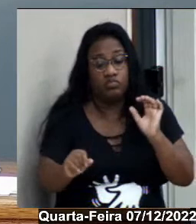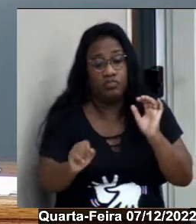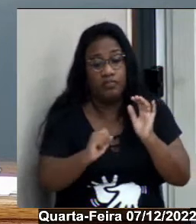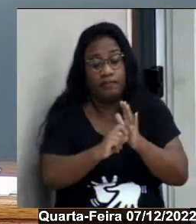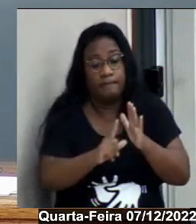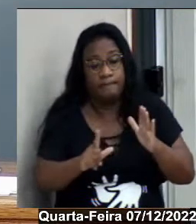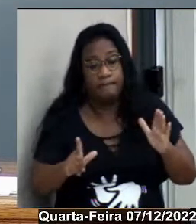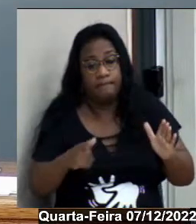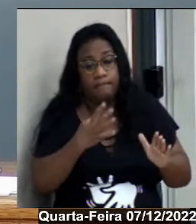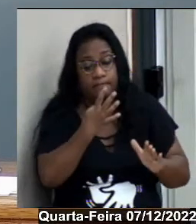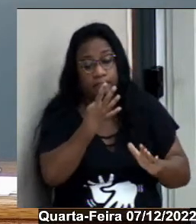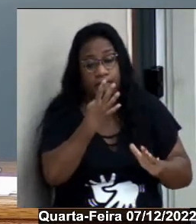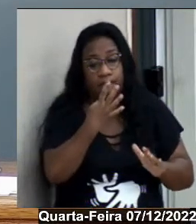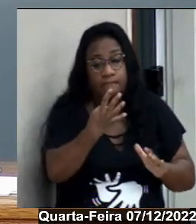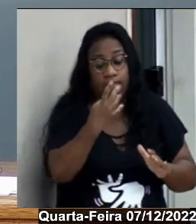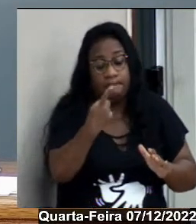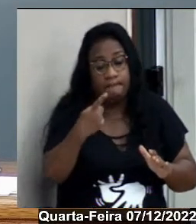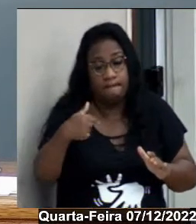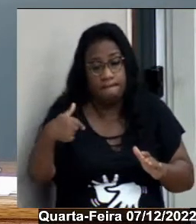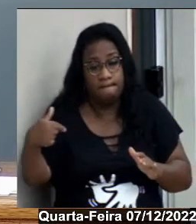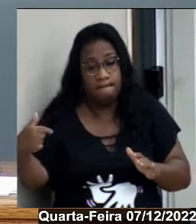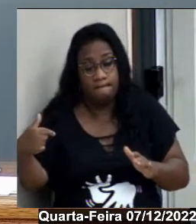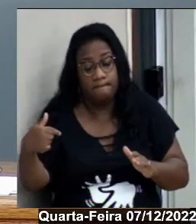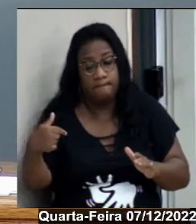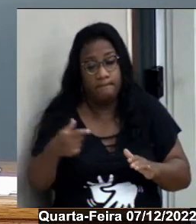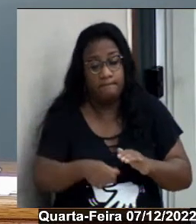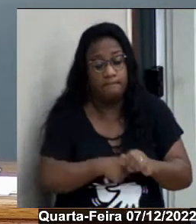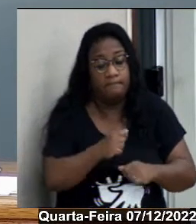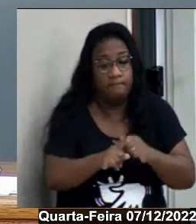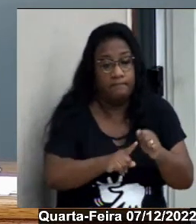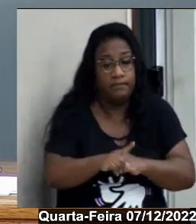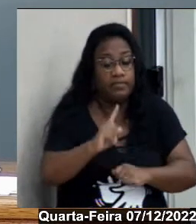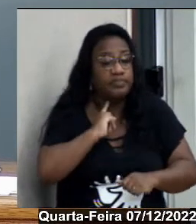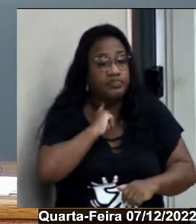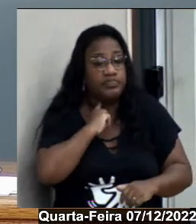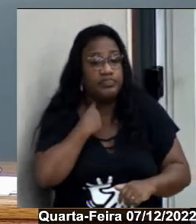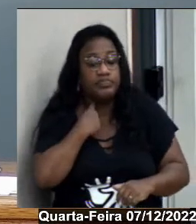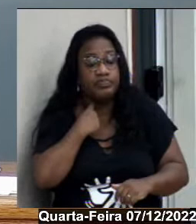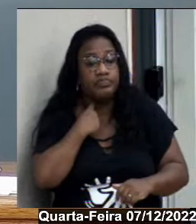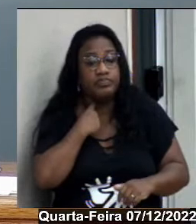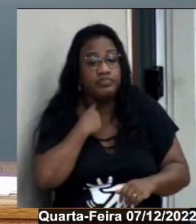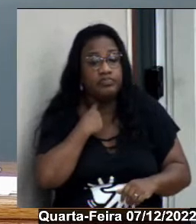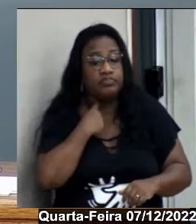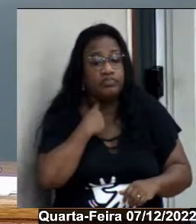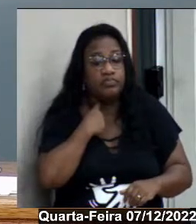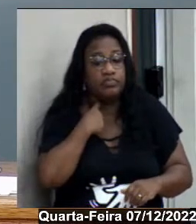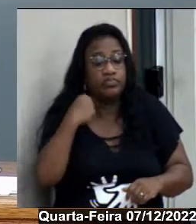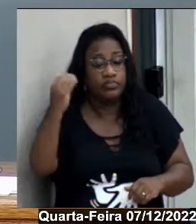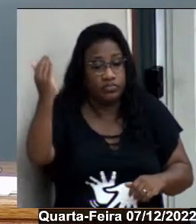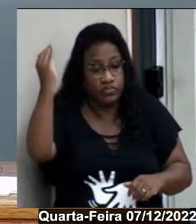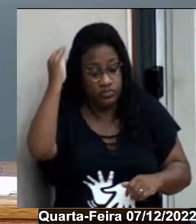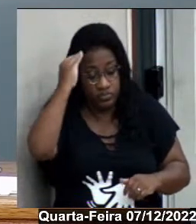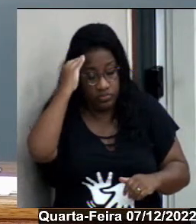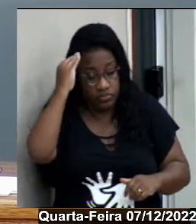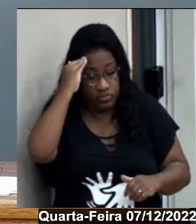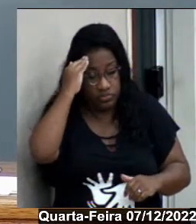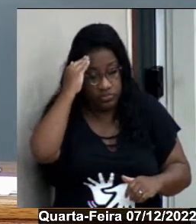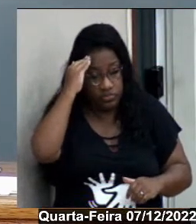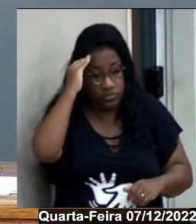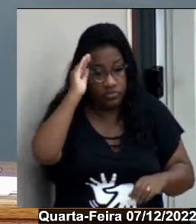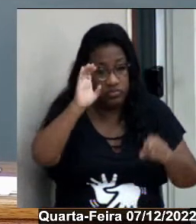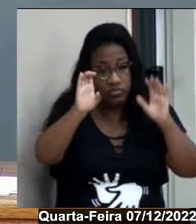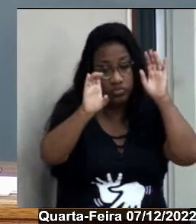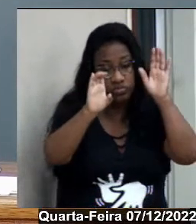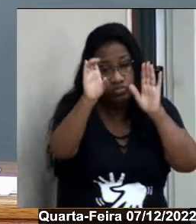lei complementar número 417 de 11 de maio de 2022 e da outras providências. Considerando